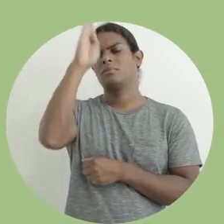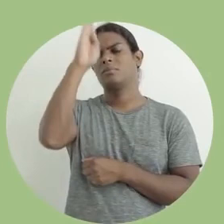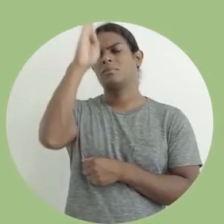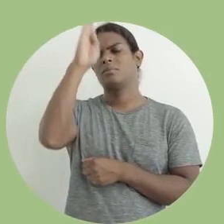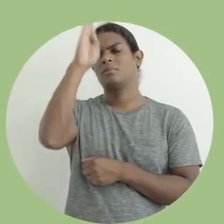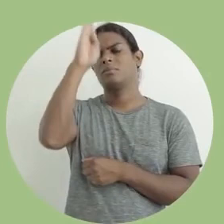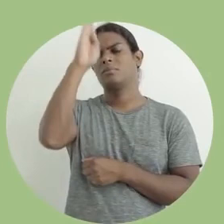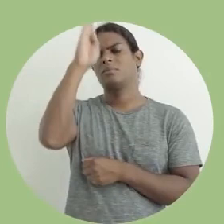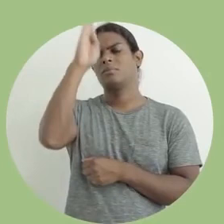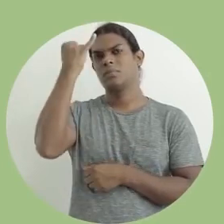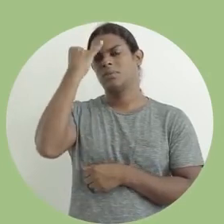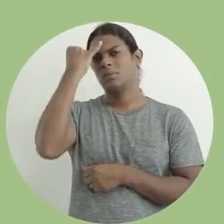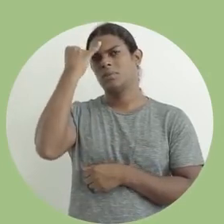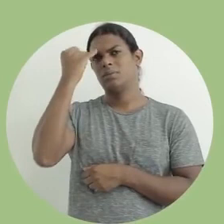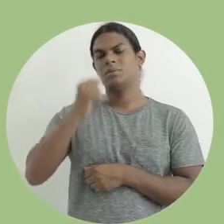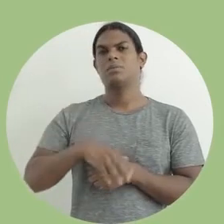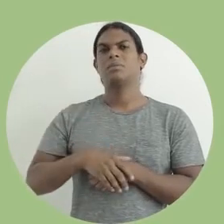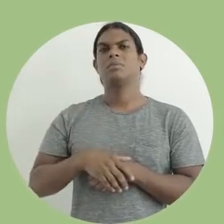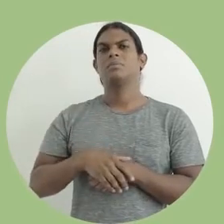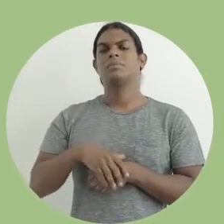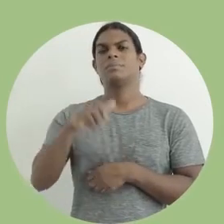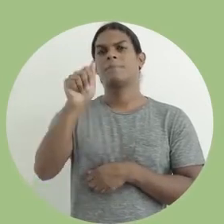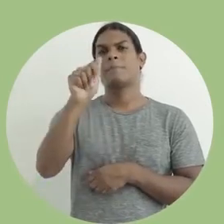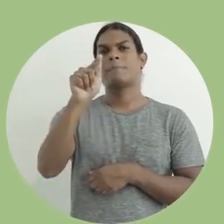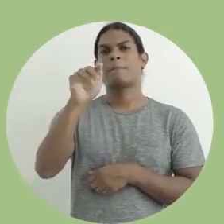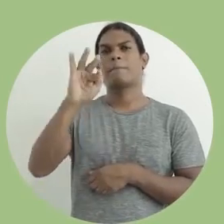e África do Sul.